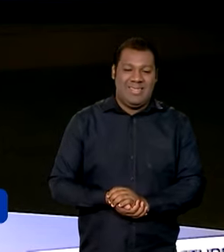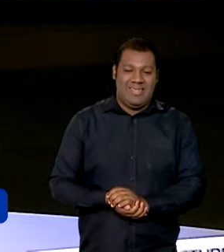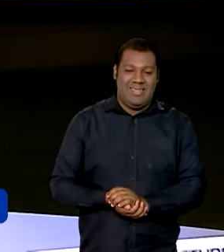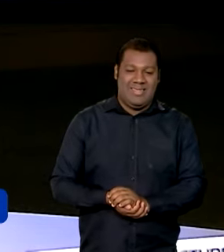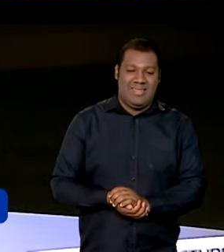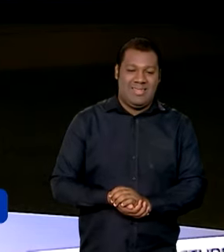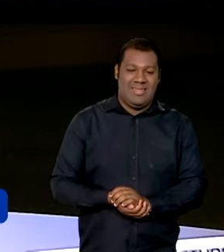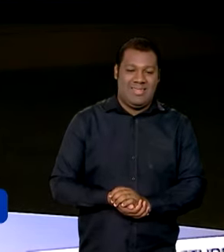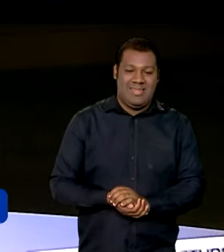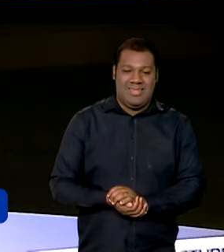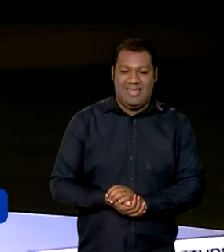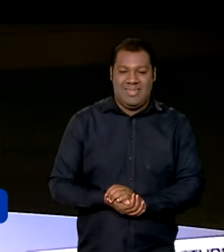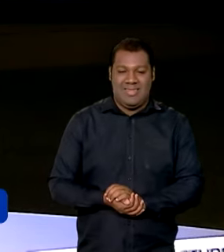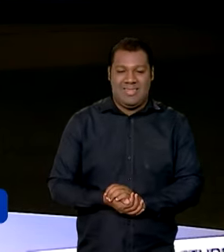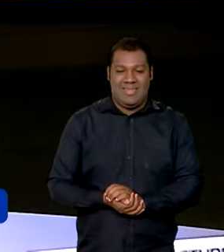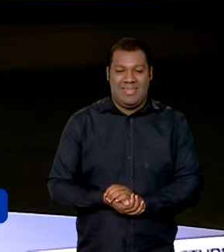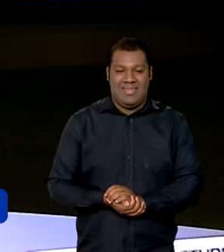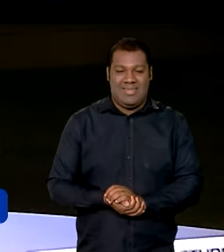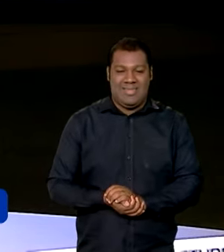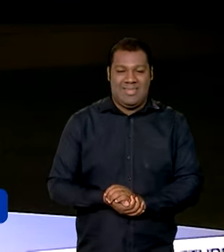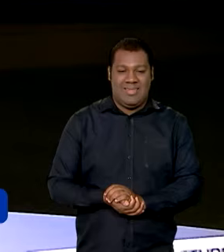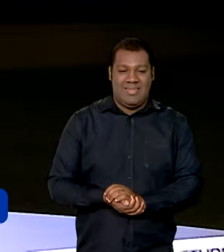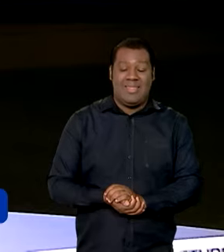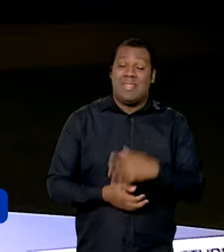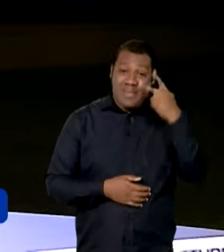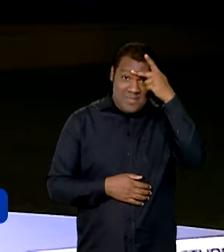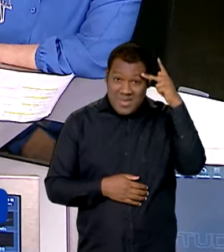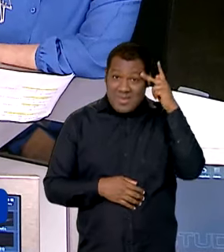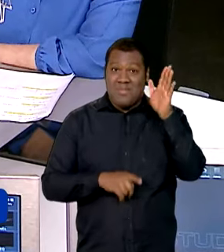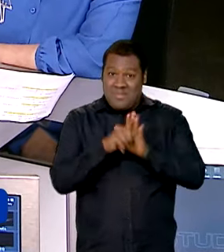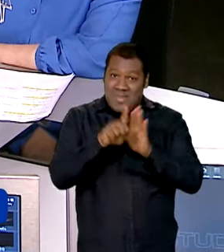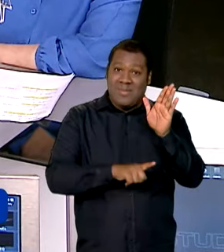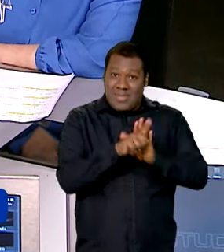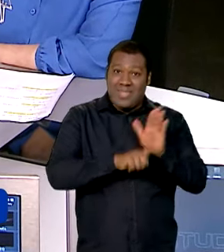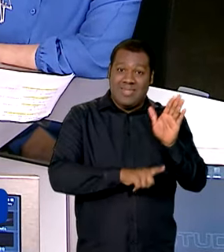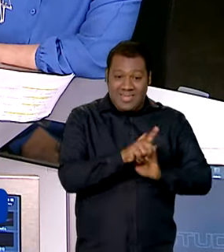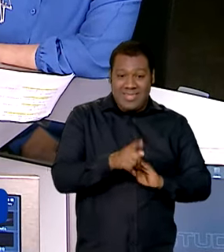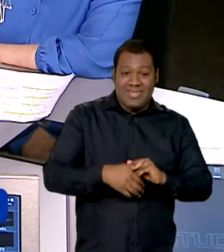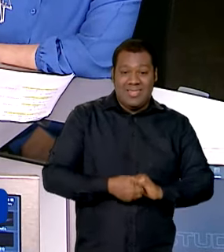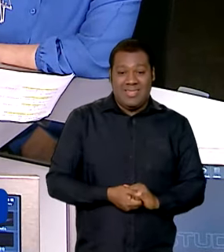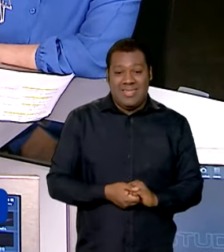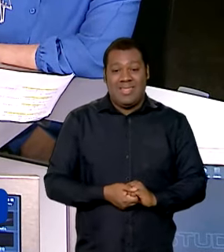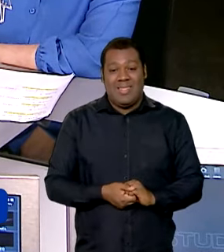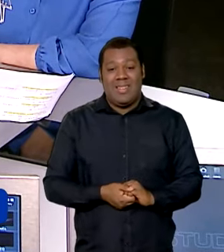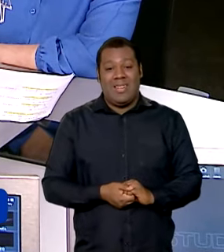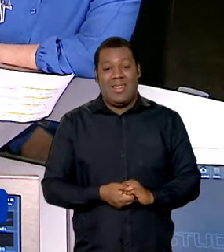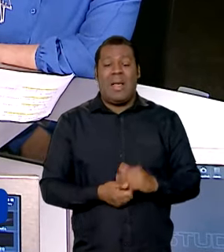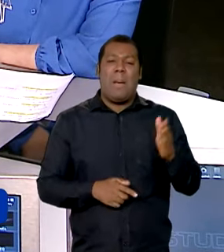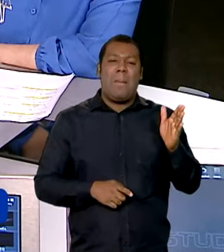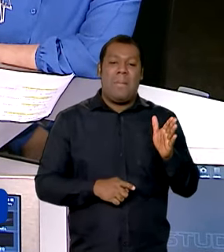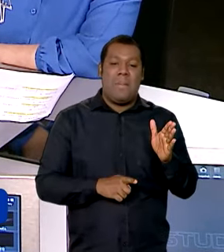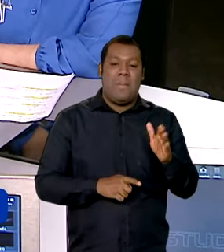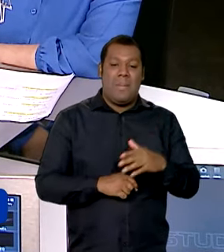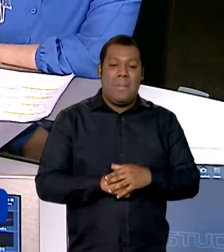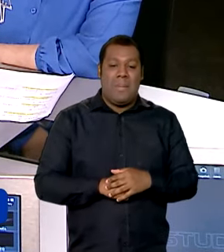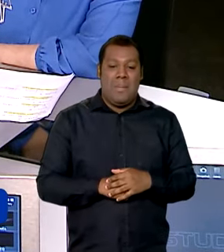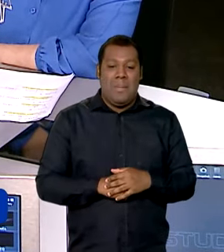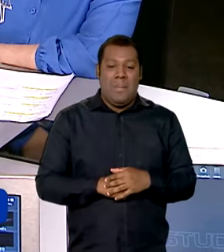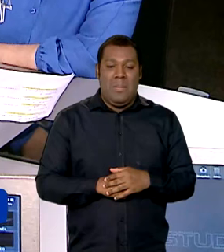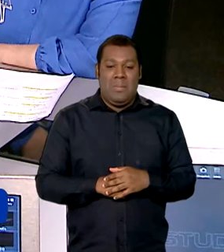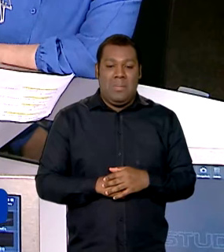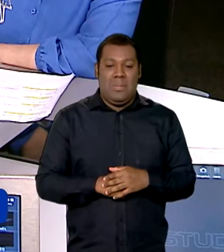muitos assuntos Ministro mas é ligado a desenvolvimento eu acho né ele perguntou ele tinha feito uma outra pergunta